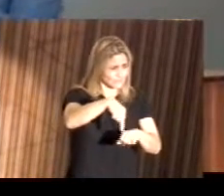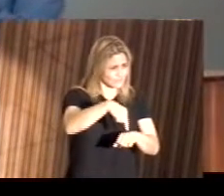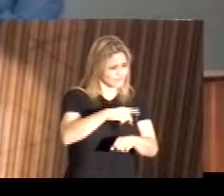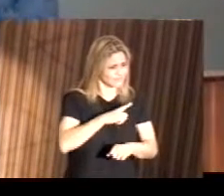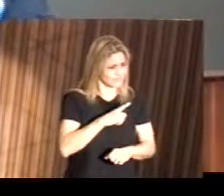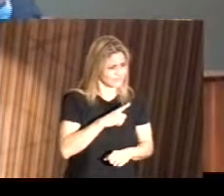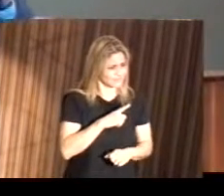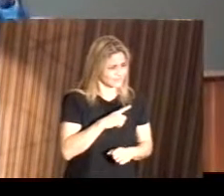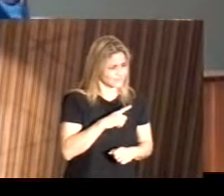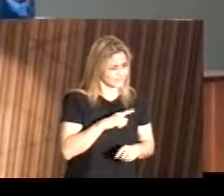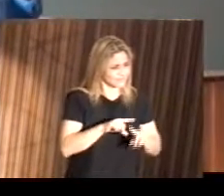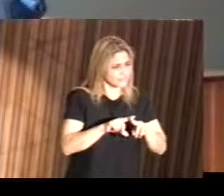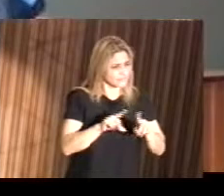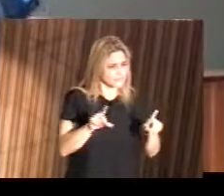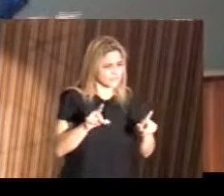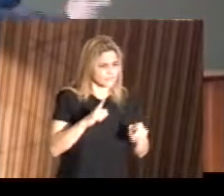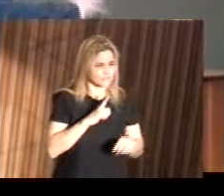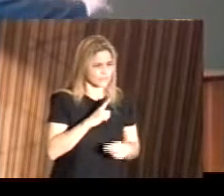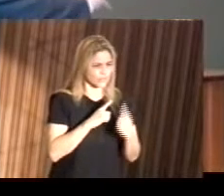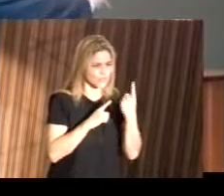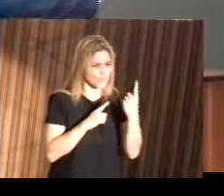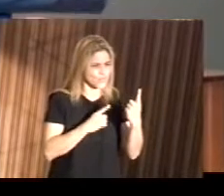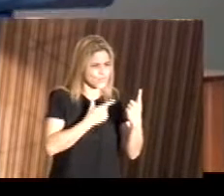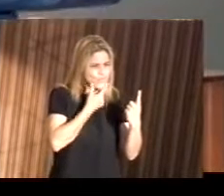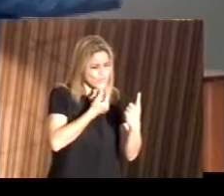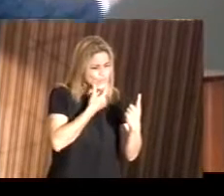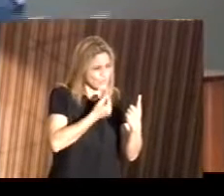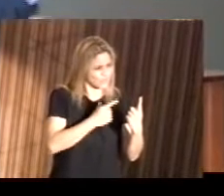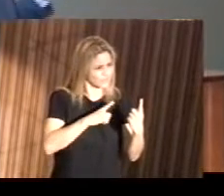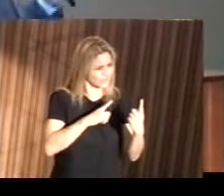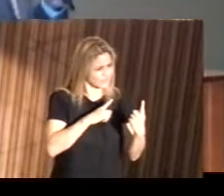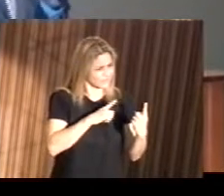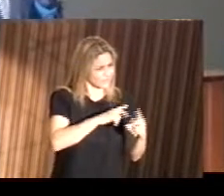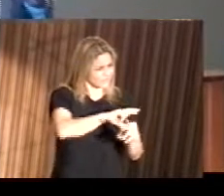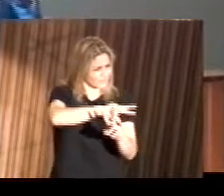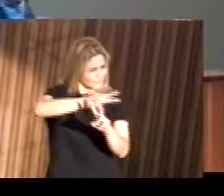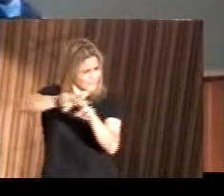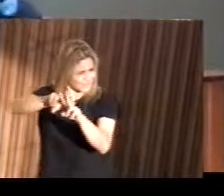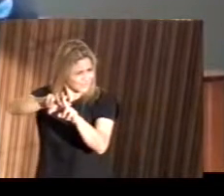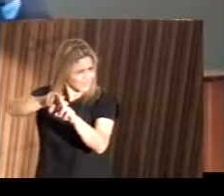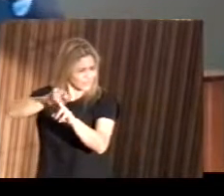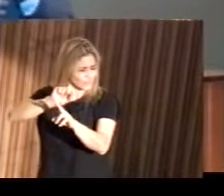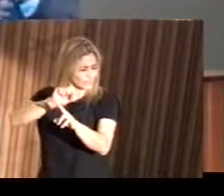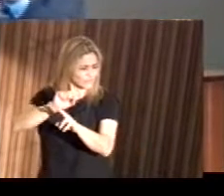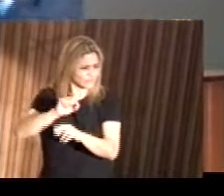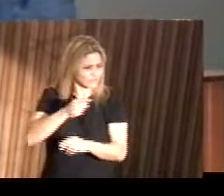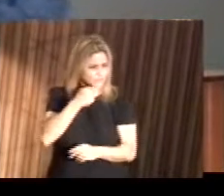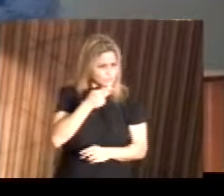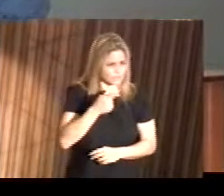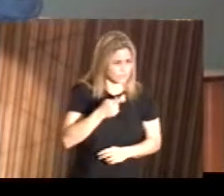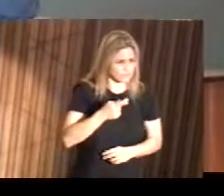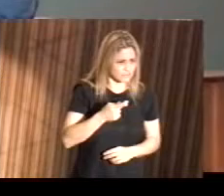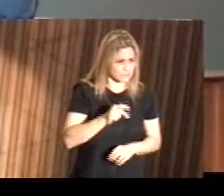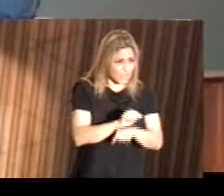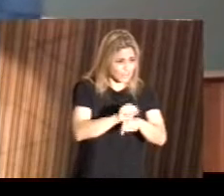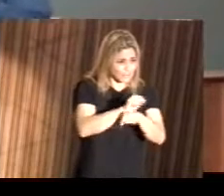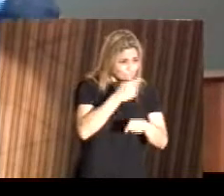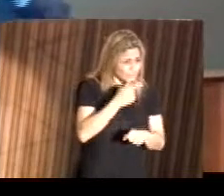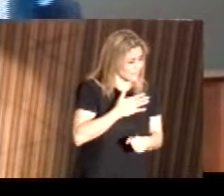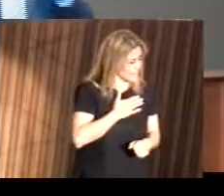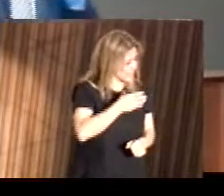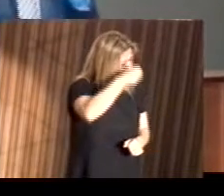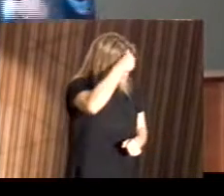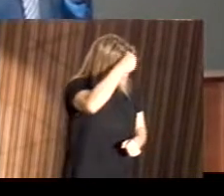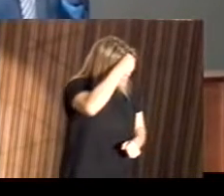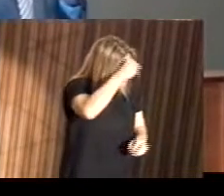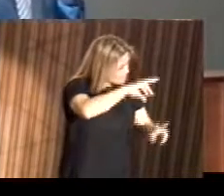Deus. E aí tem um homem que acampa nas tendas do deserto, e ele diz assim: o meu sobrinho foi preso, eu vou